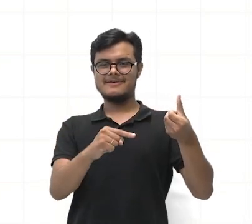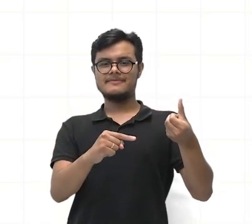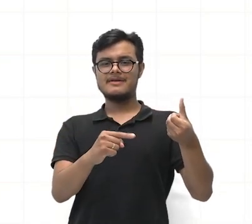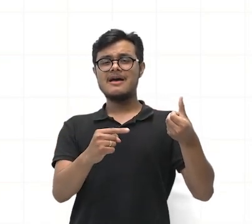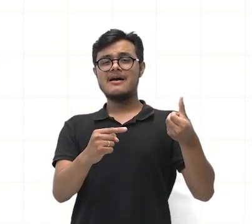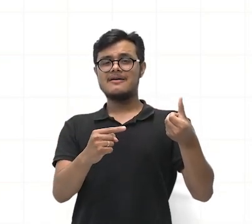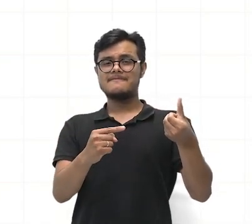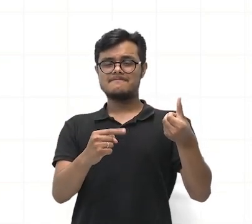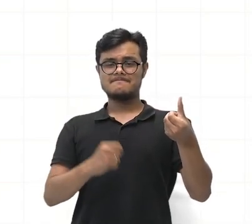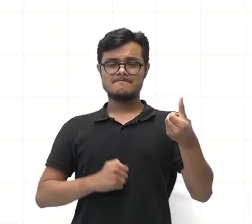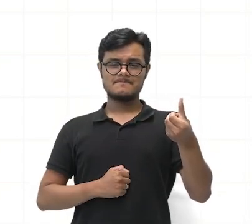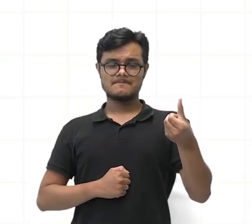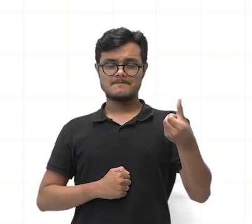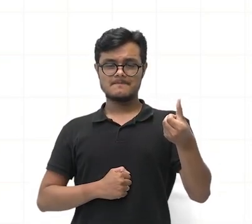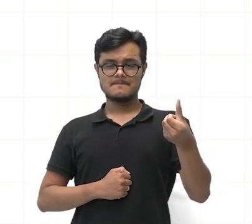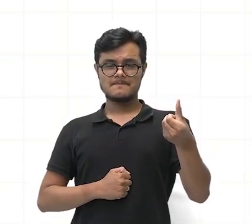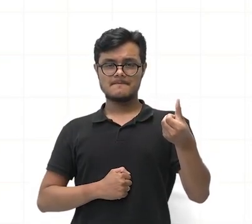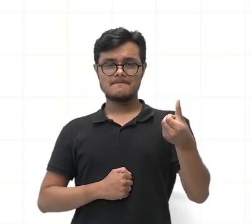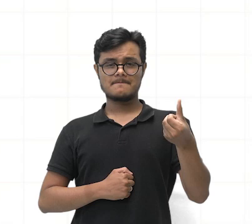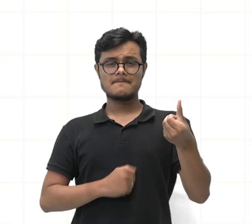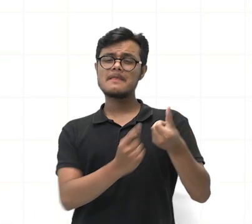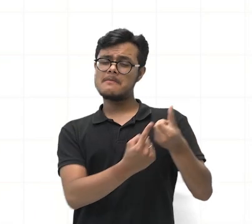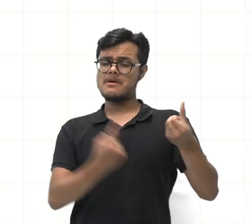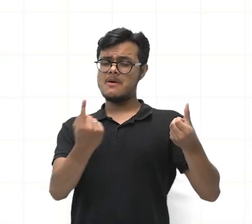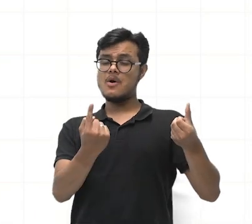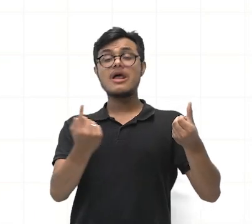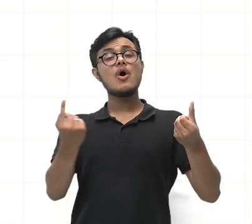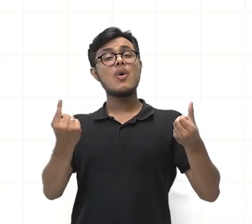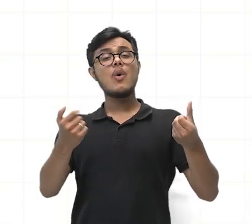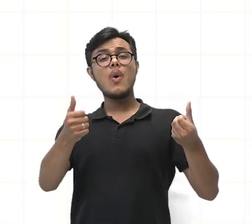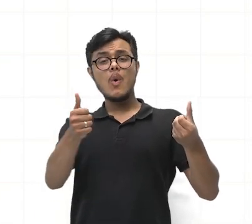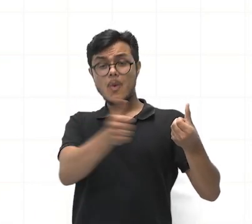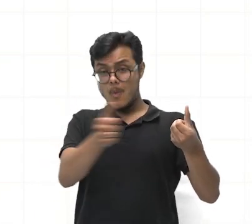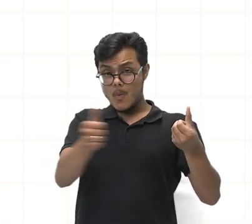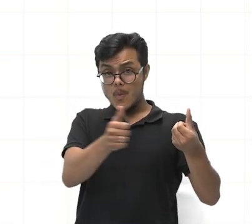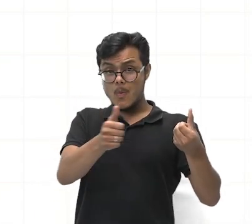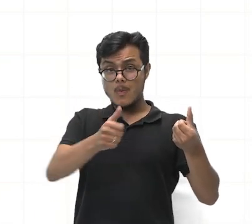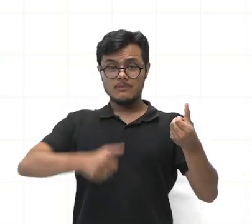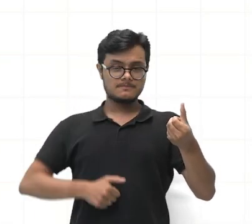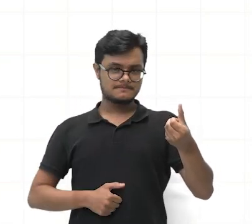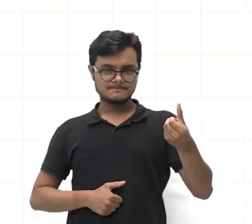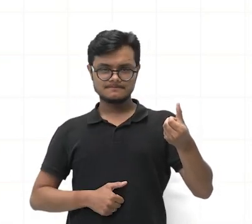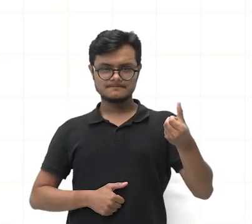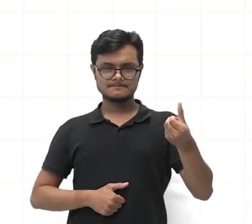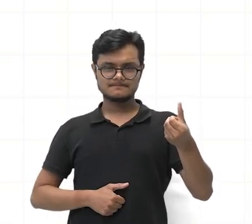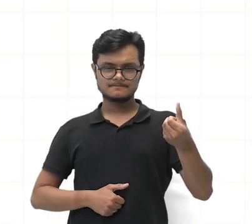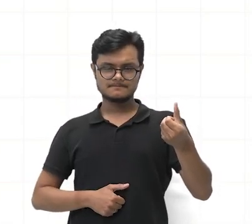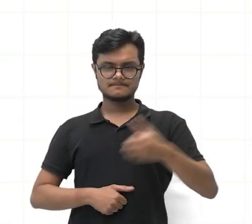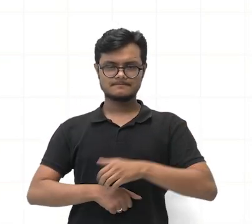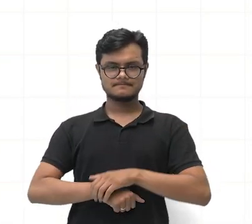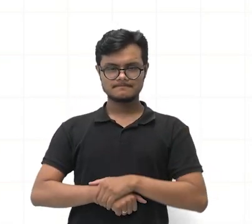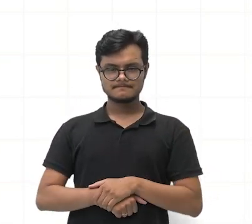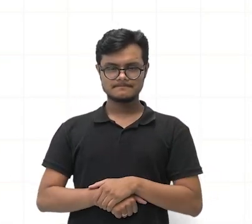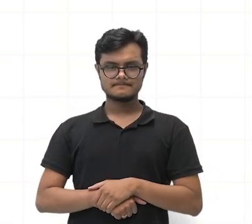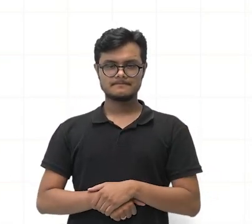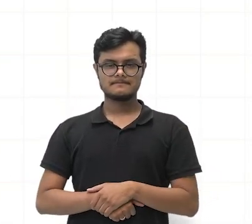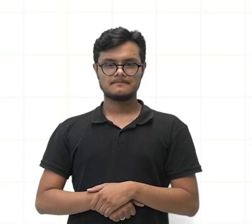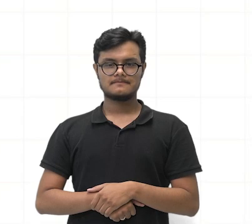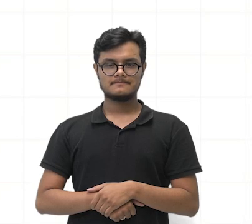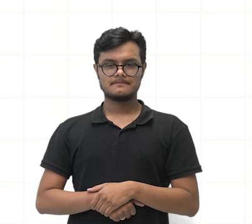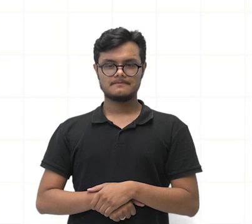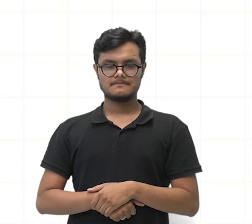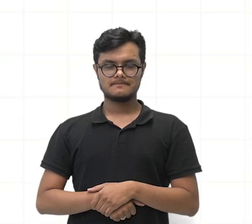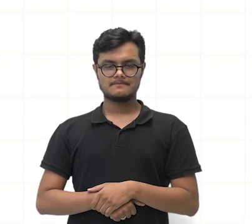sua esquerda. No nosso caso aqui é o número 7. E aí nós vamos emprestar do número 7